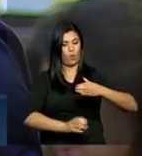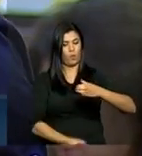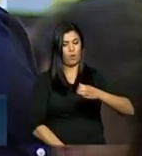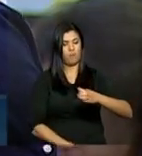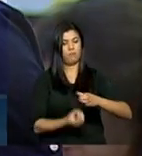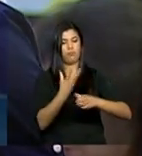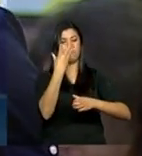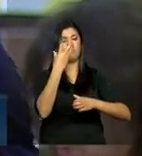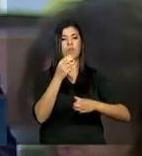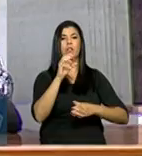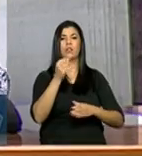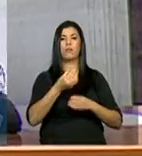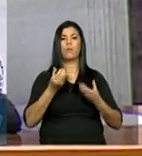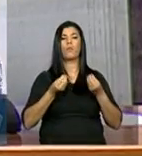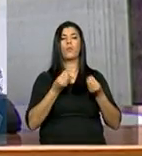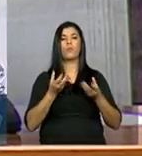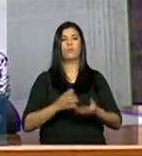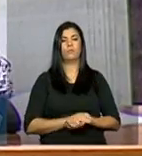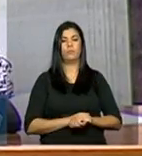isso?